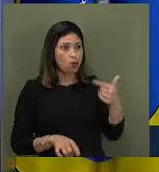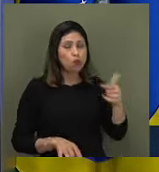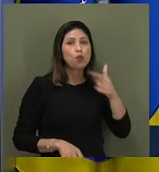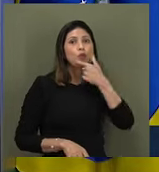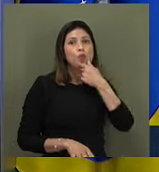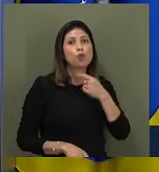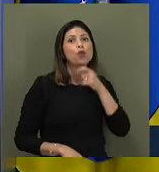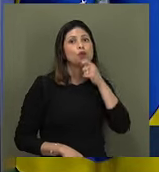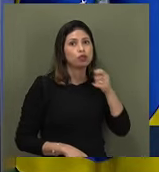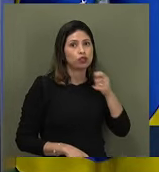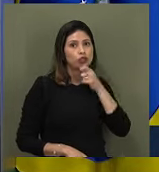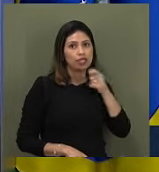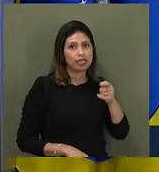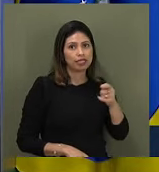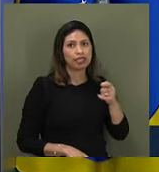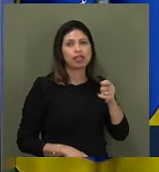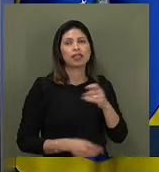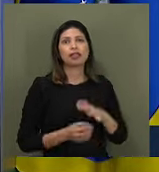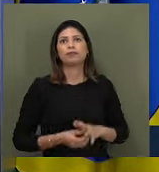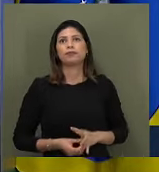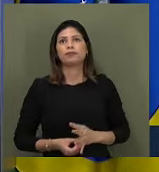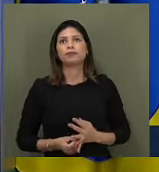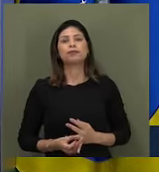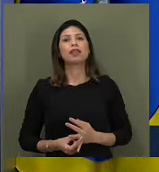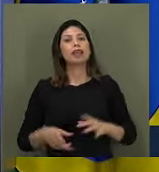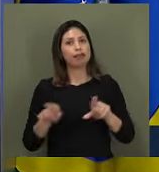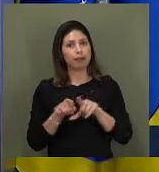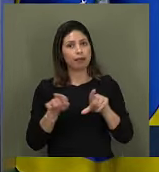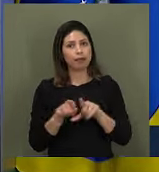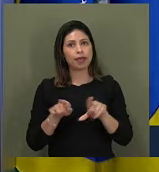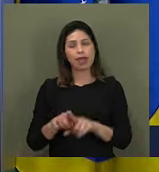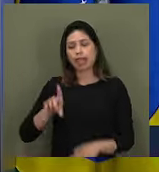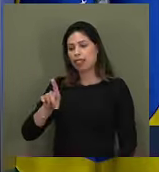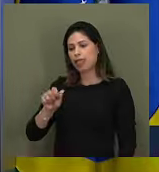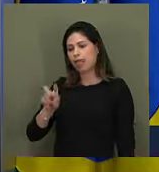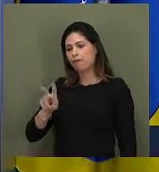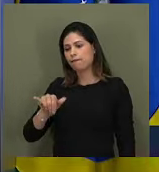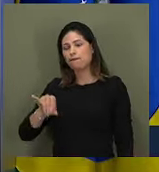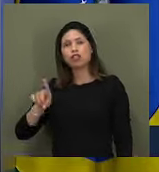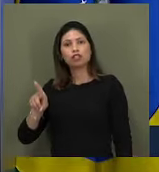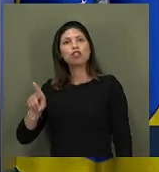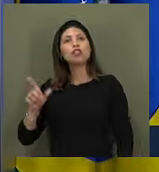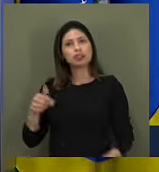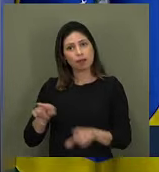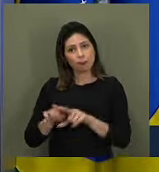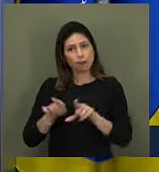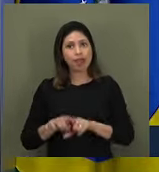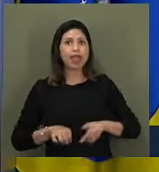Green fundador do intercept e também David agap e El Vieira